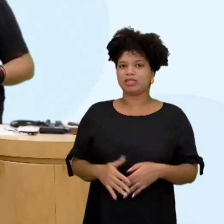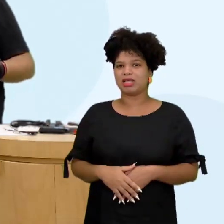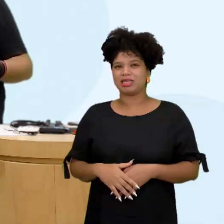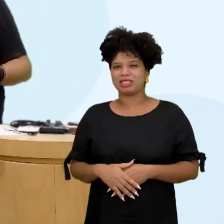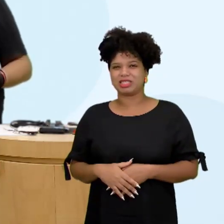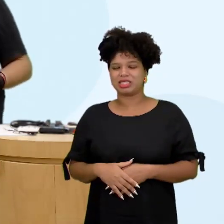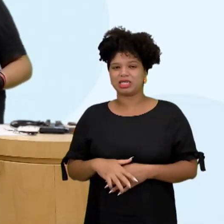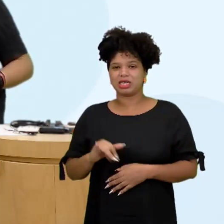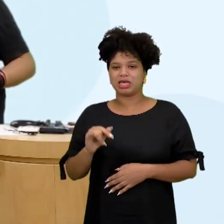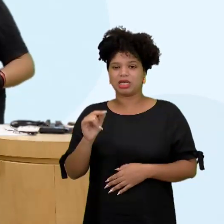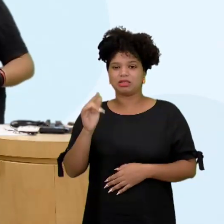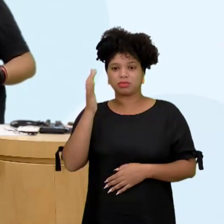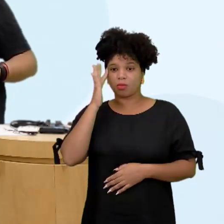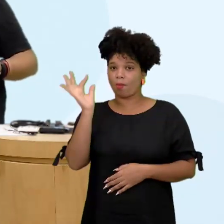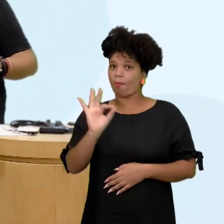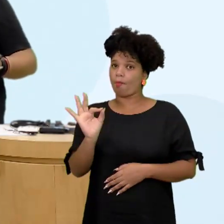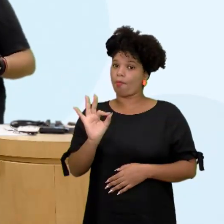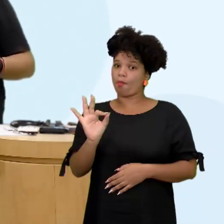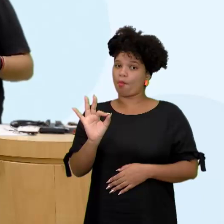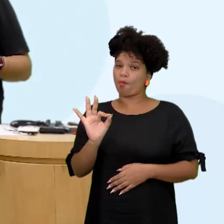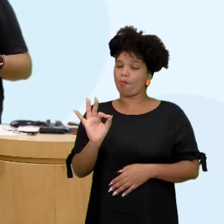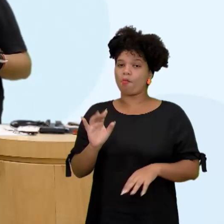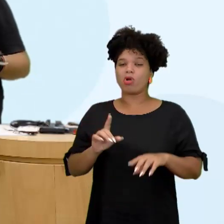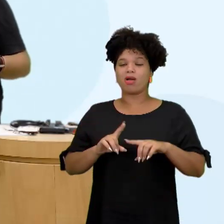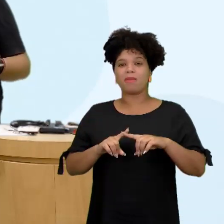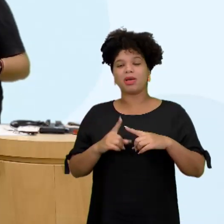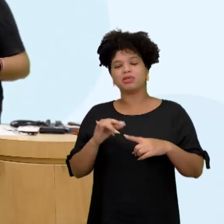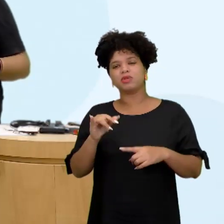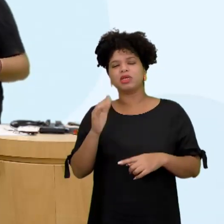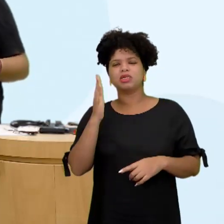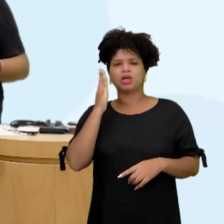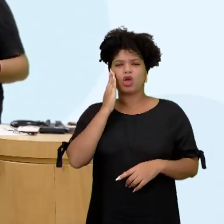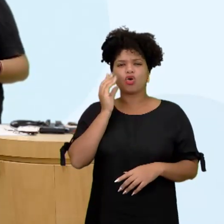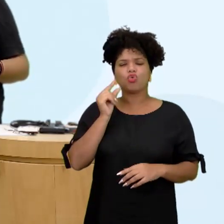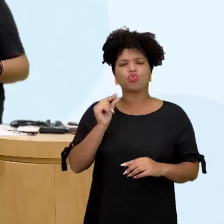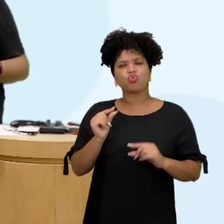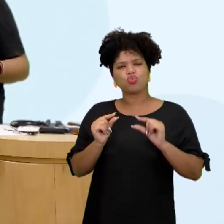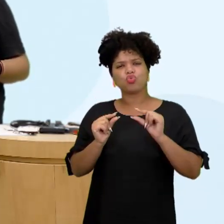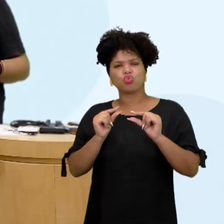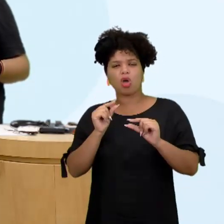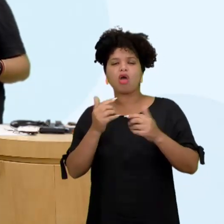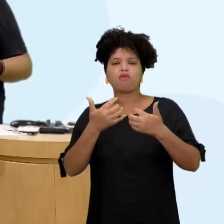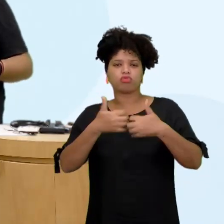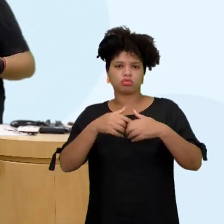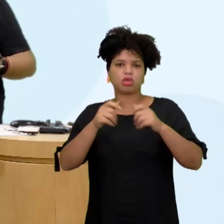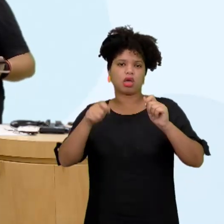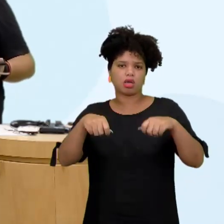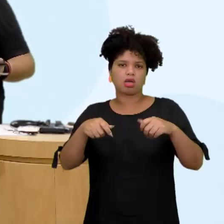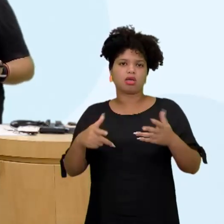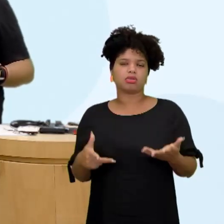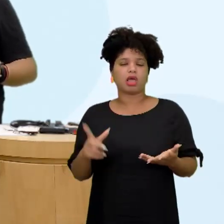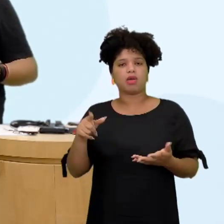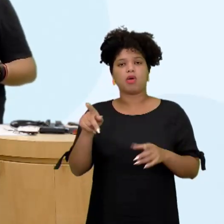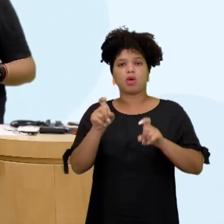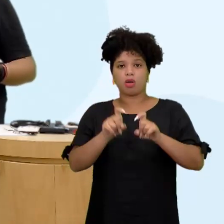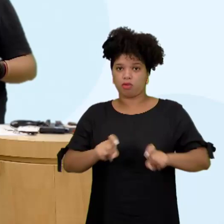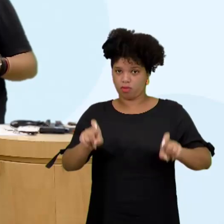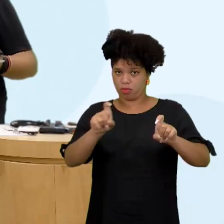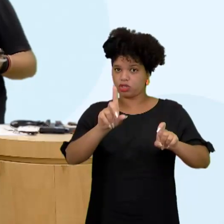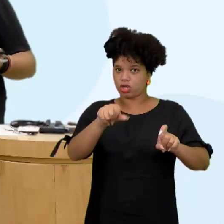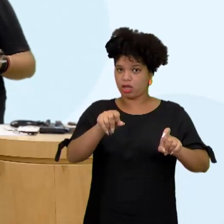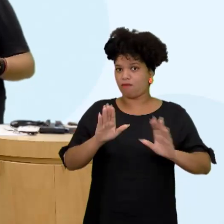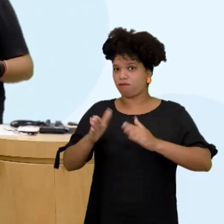nada, eu acabei de cair de paraquedas. Mas se você tem uma noçãozinha ali, super funciona. E é noçãozinha de informática, não de